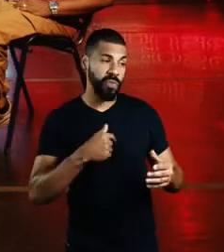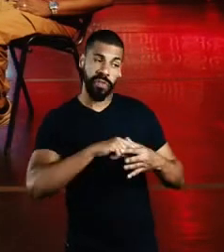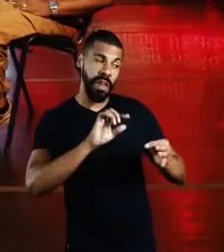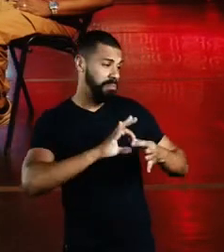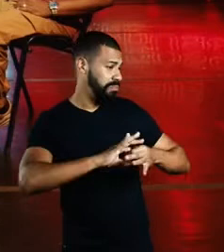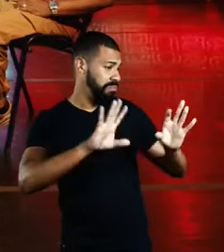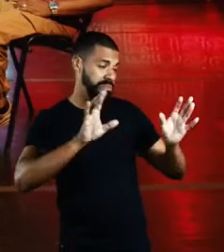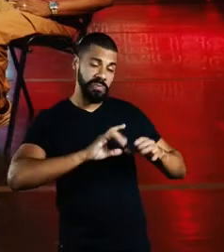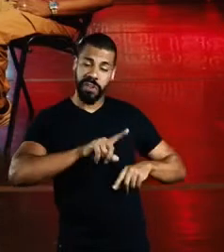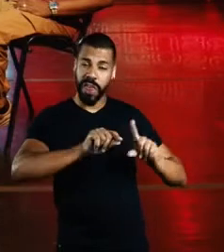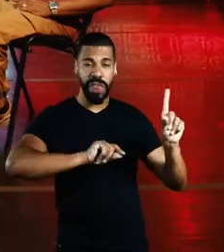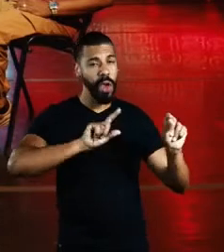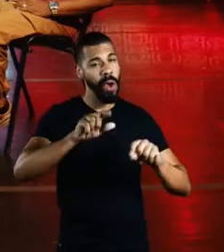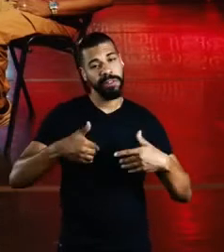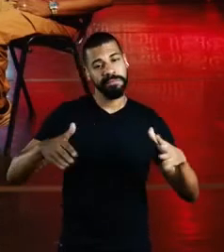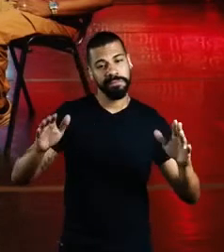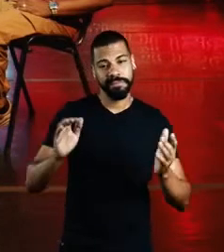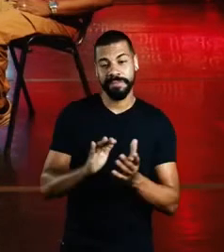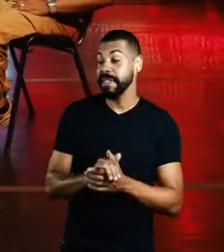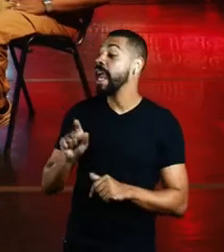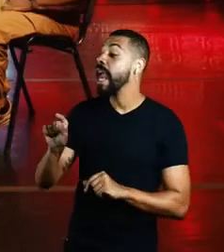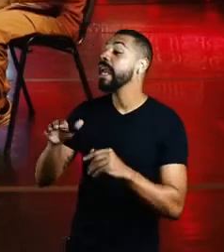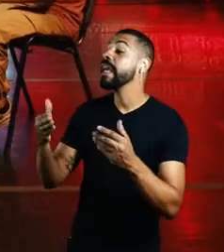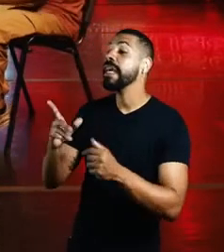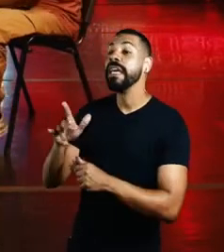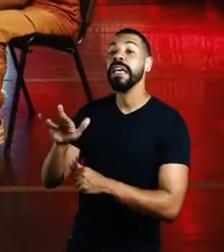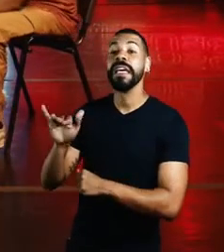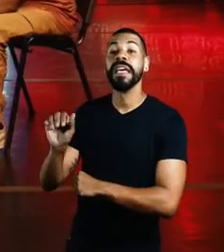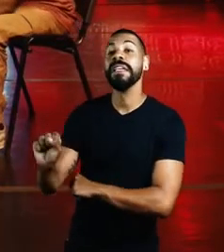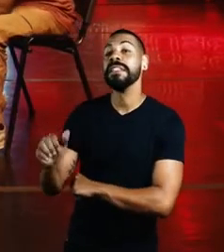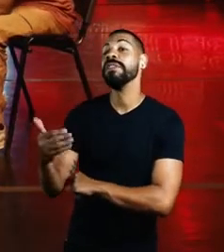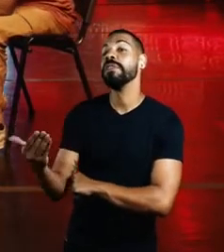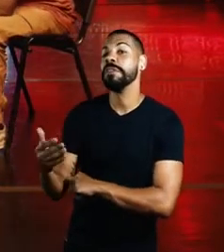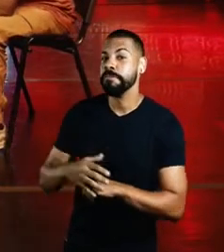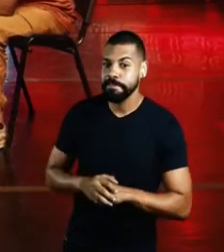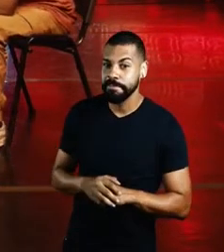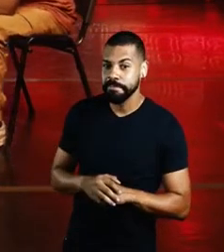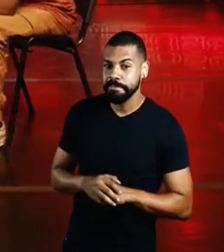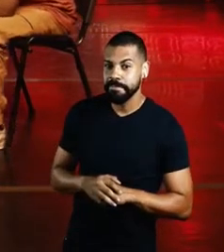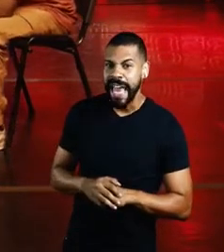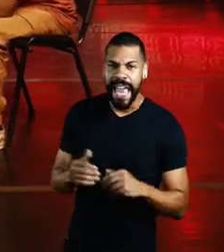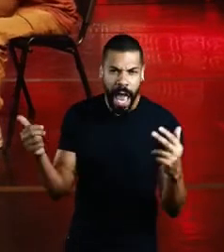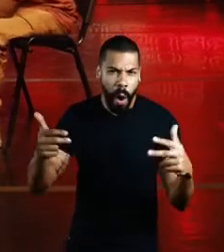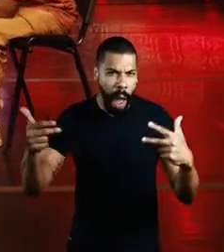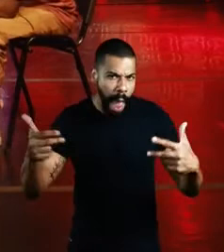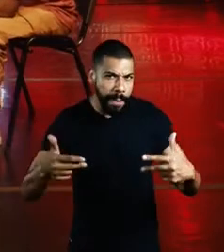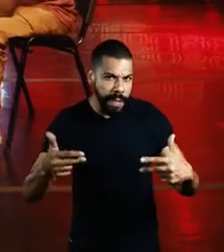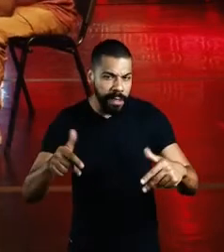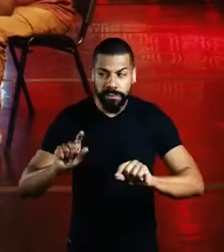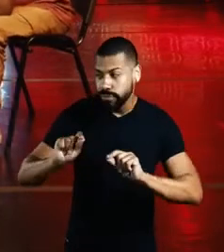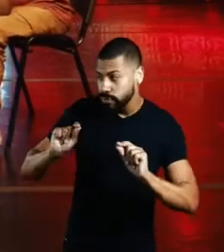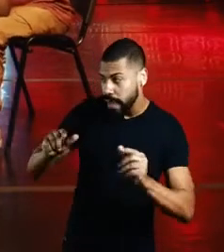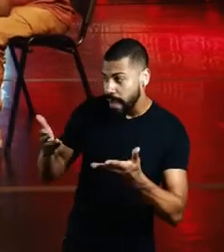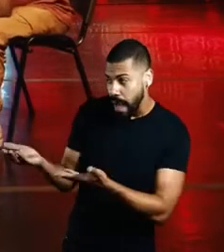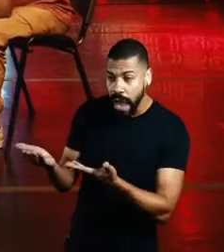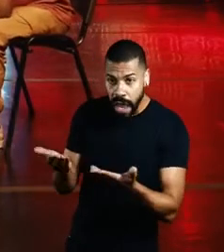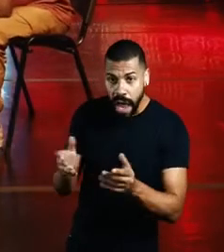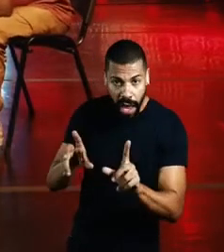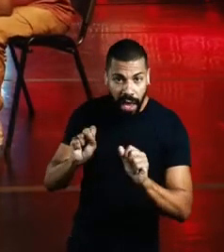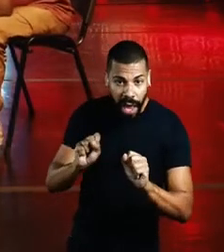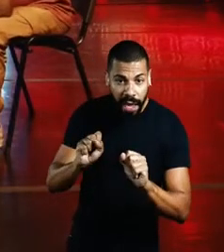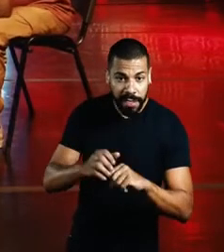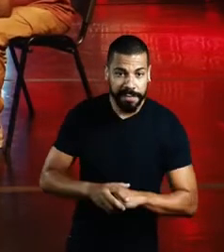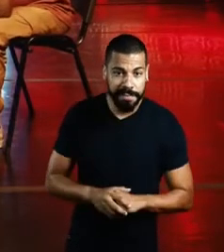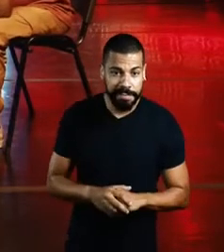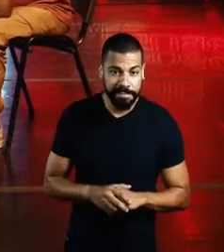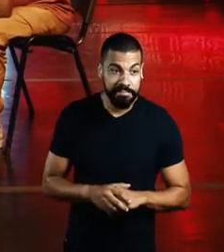manda. Cri, e aí, o que você acha? Quer arriscar um rap? Sou na caixa. Quer arriscar um rap? Quer arriscar um rap